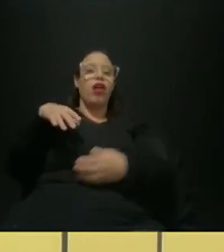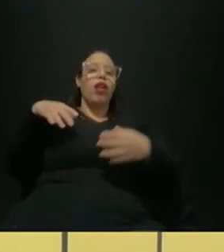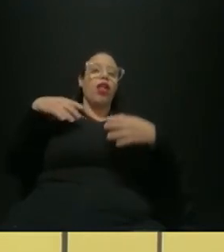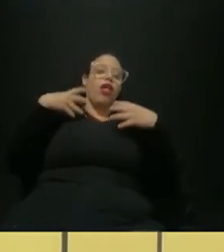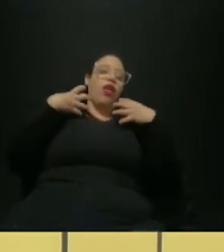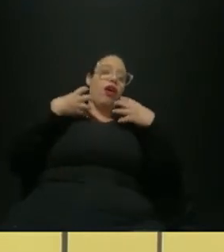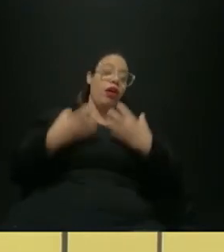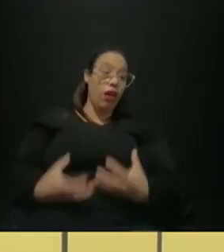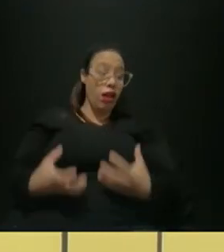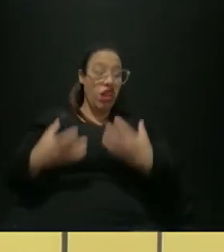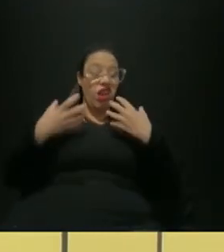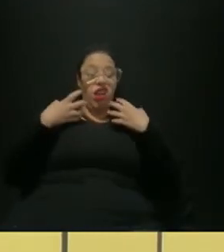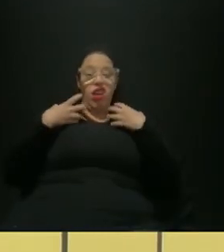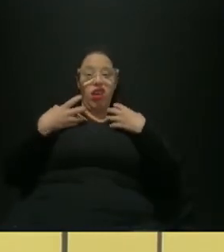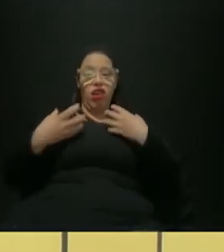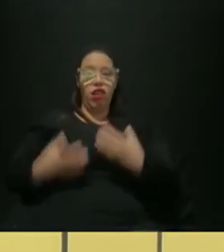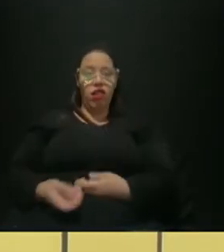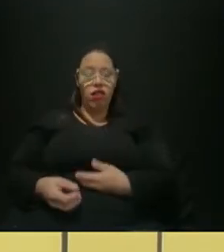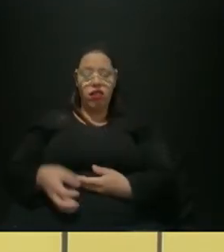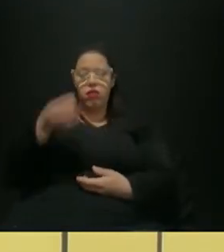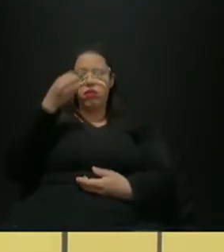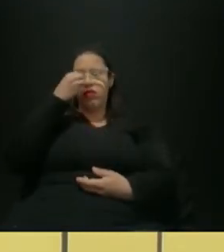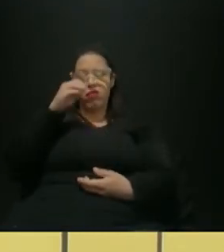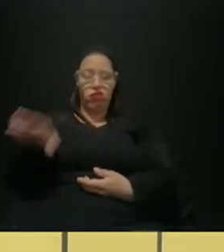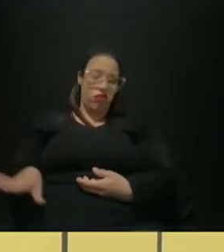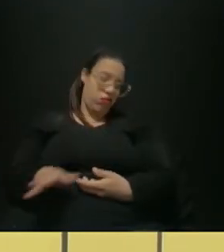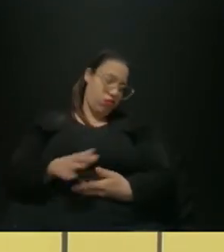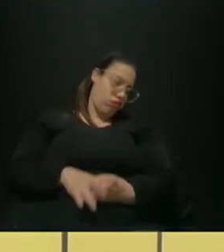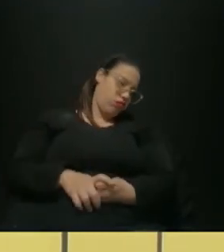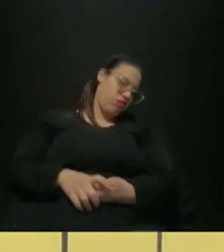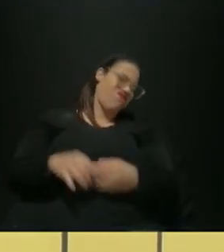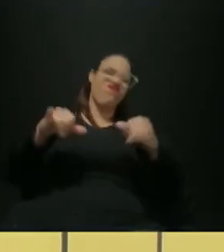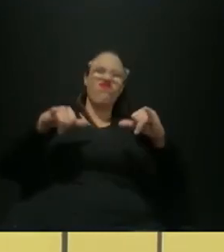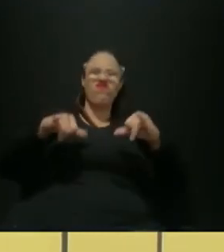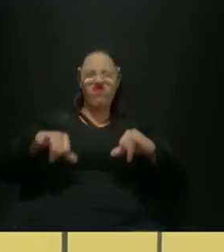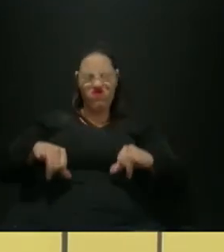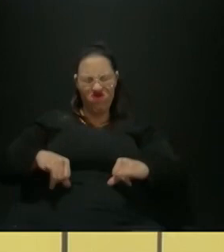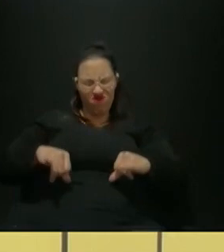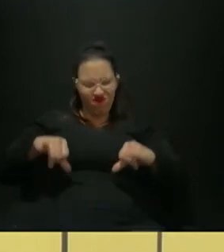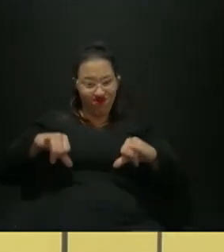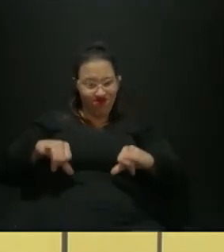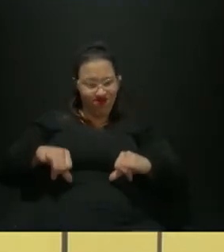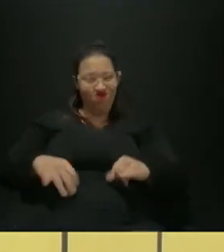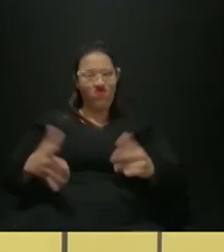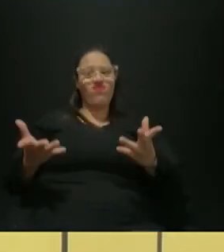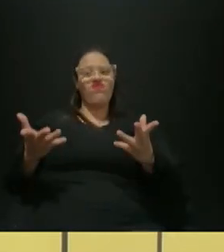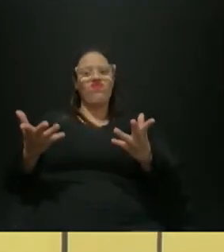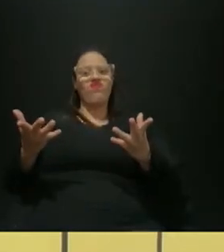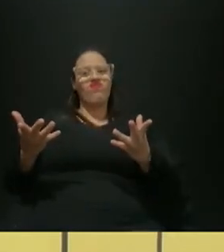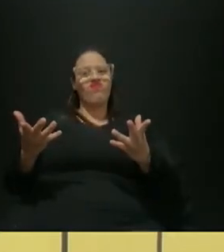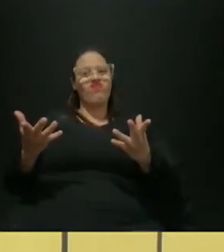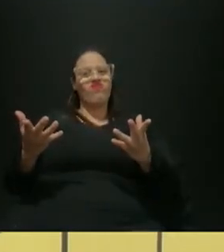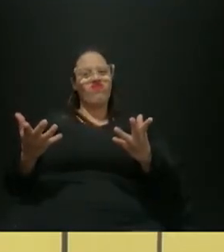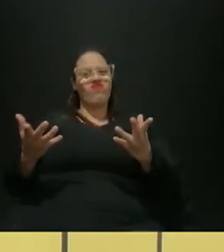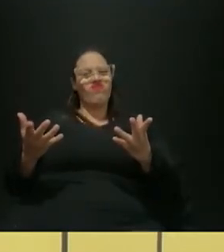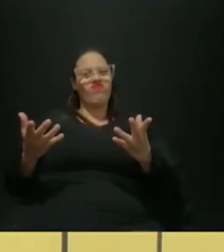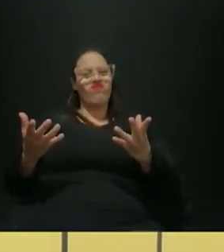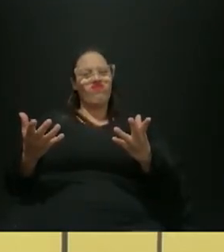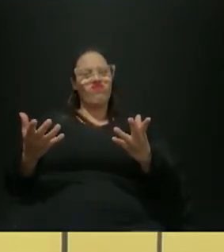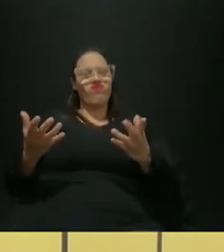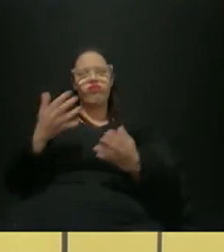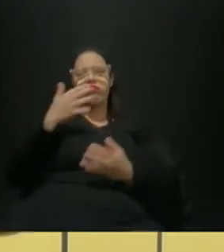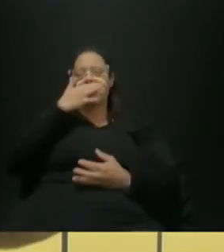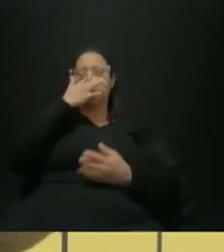porque desistiu. E isso é sofrimento. Sim. Quando você tem que recuperar uma criança que está com problemas sérios